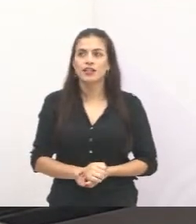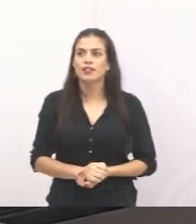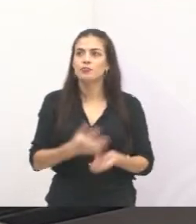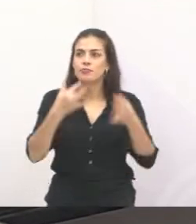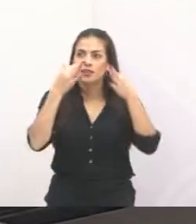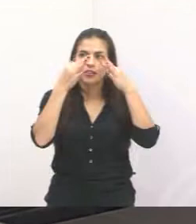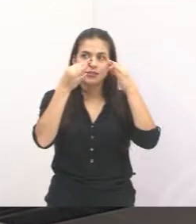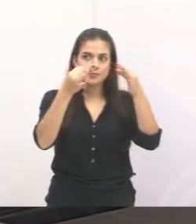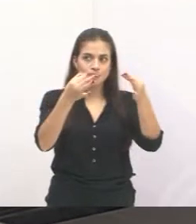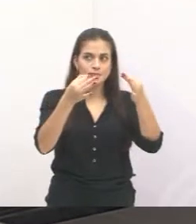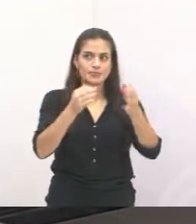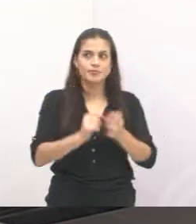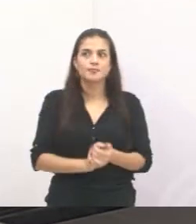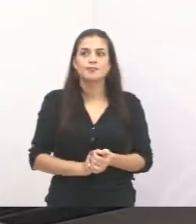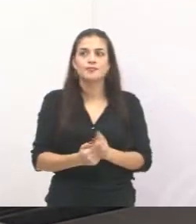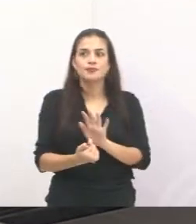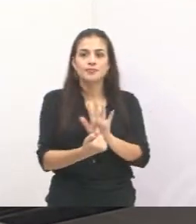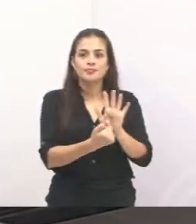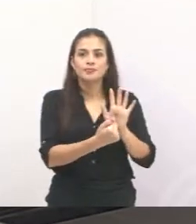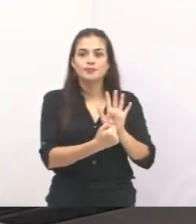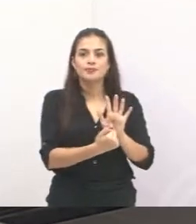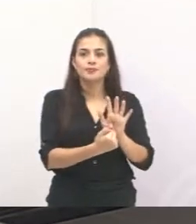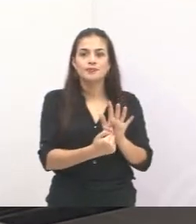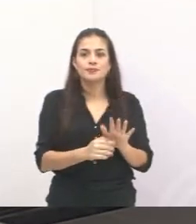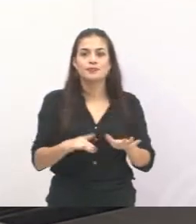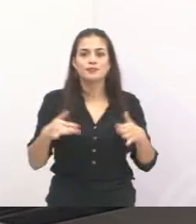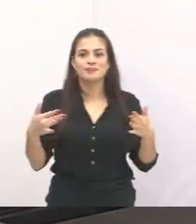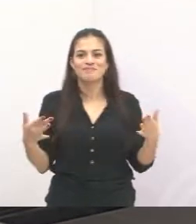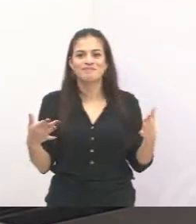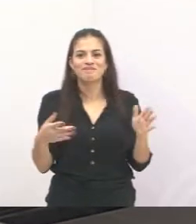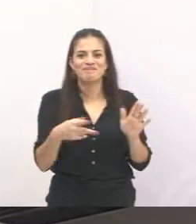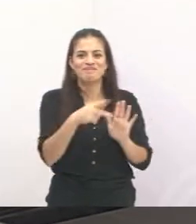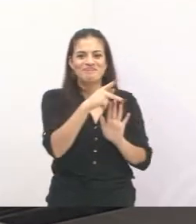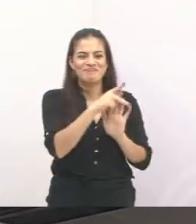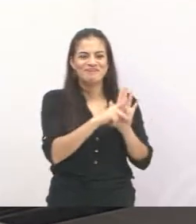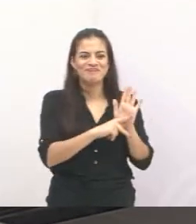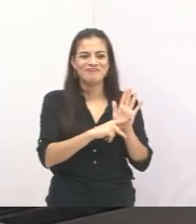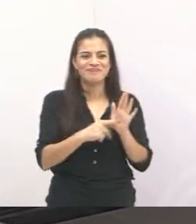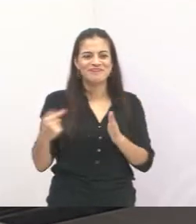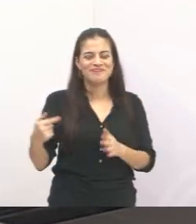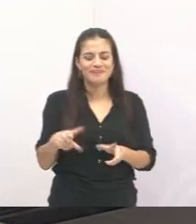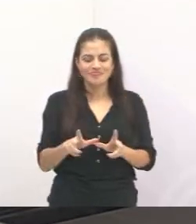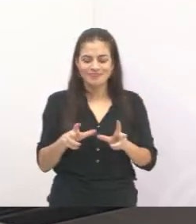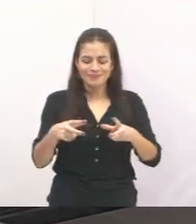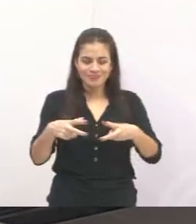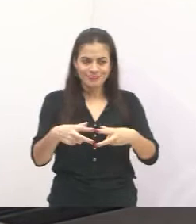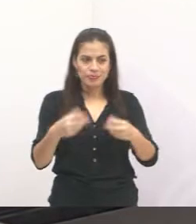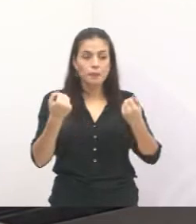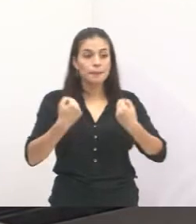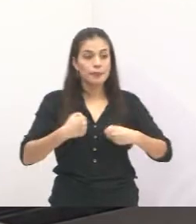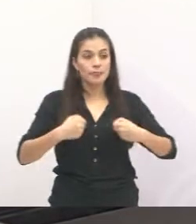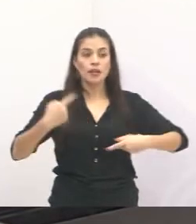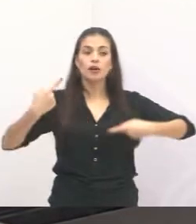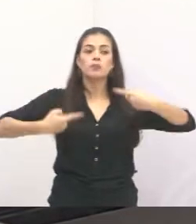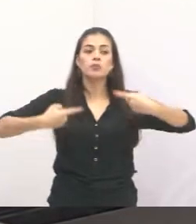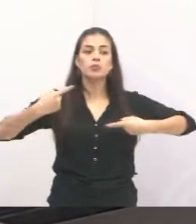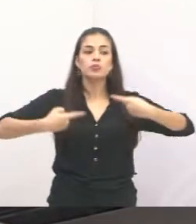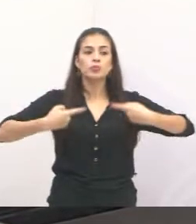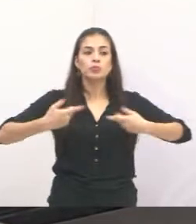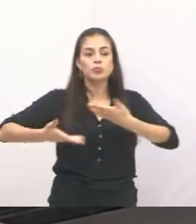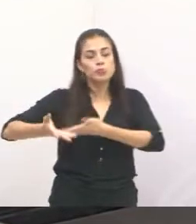essas sinalizações, quando um projeto vem para casa e ele precisa ser discutido entre os